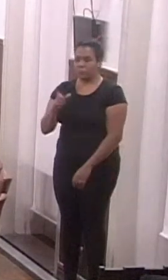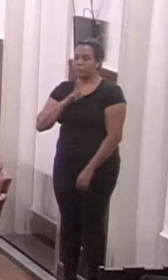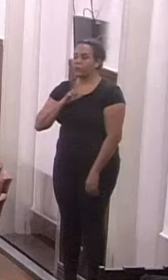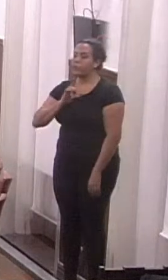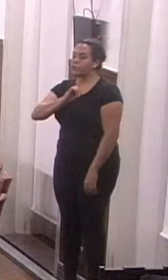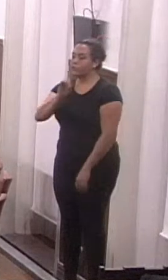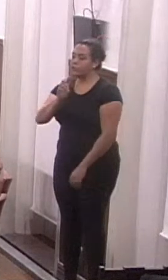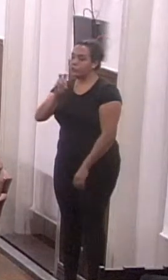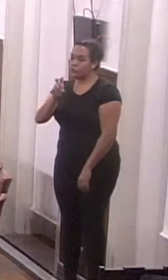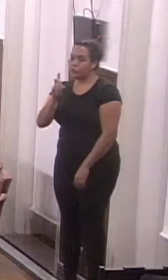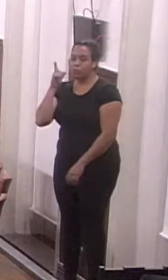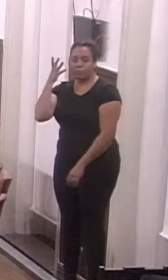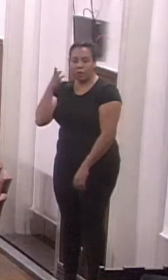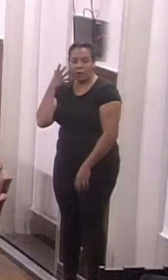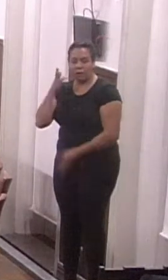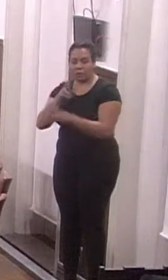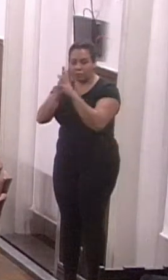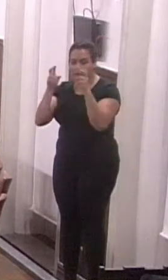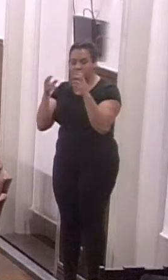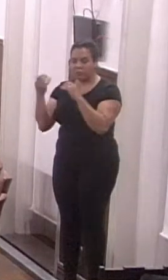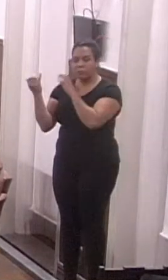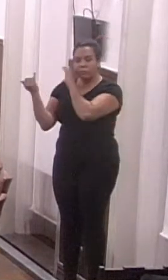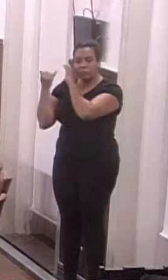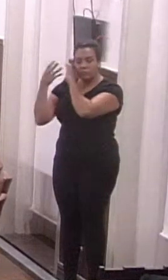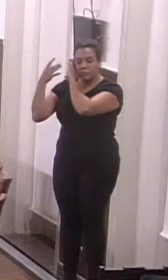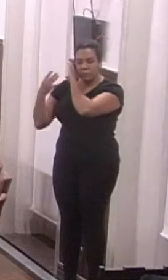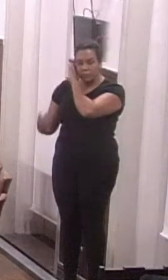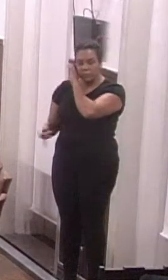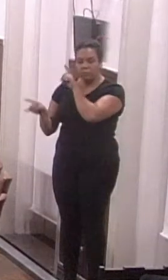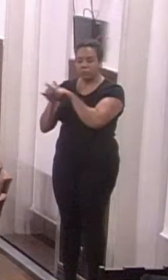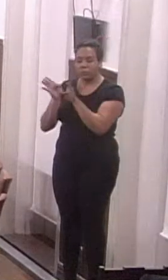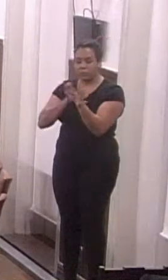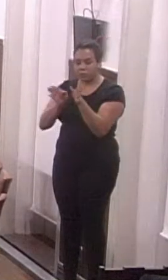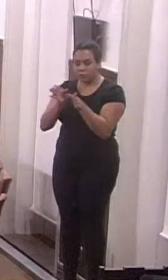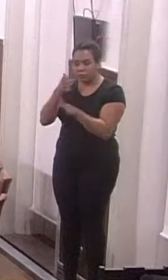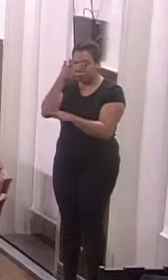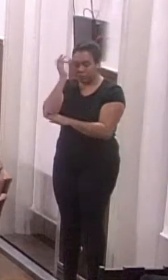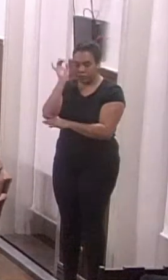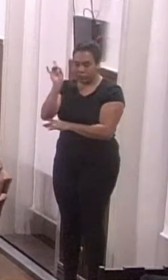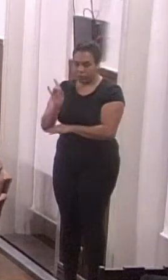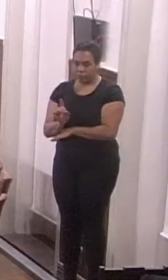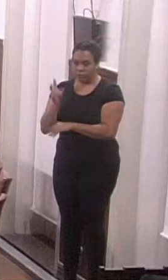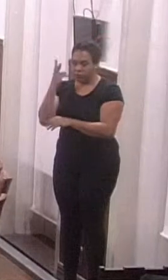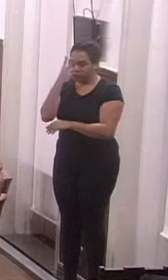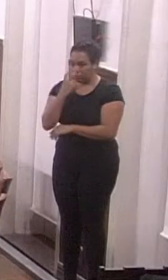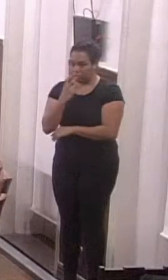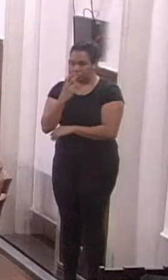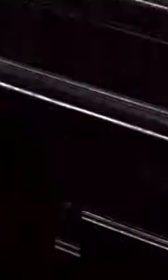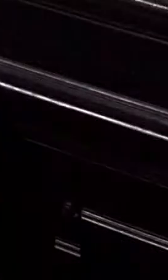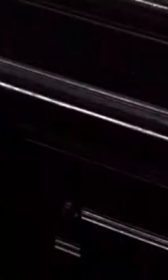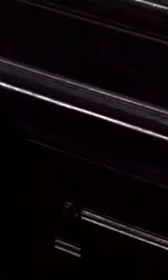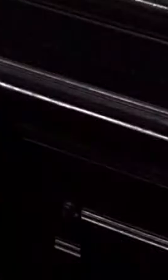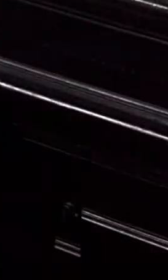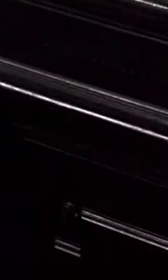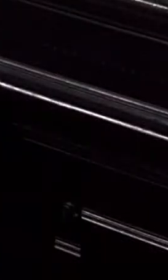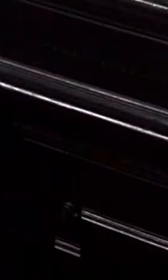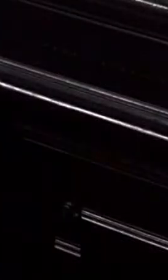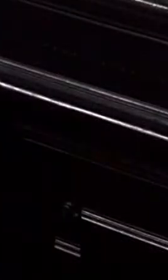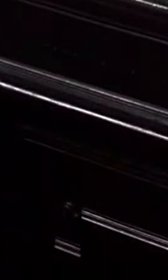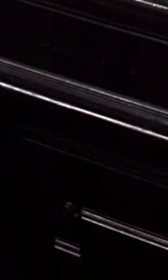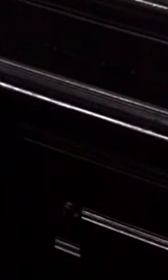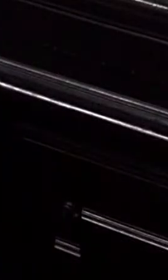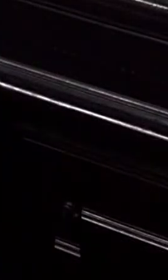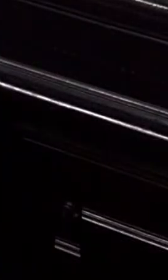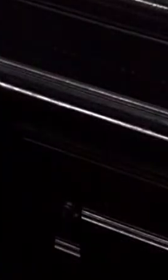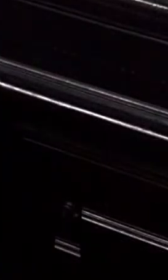uma palestra sobre audiodescrição e acessibilidade para pessoas com deficiência visual. E no dia 11 nós